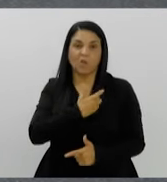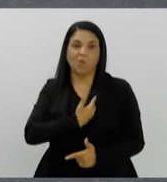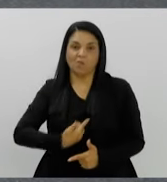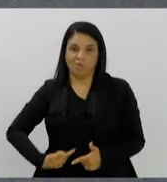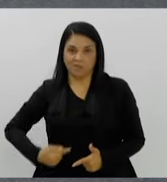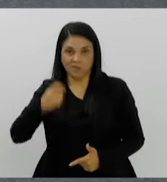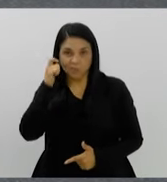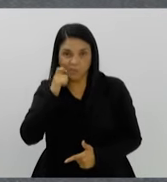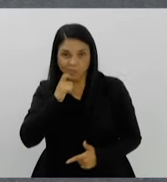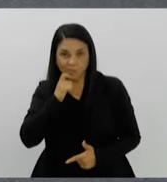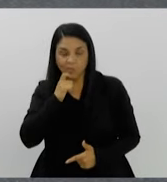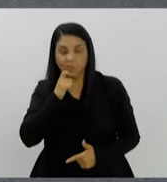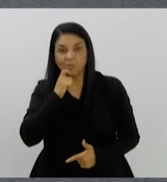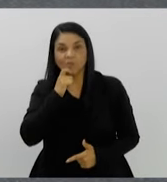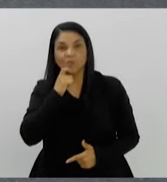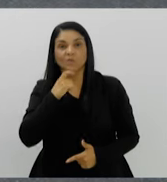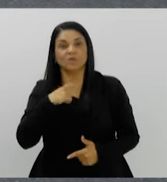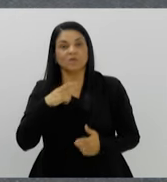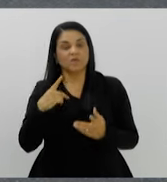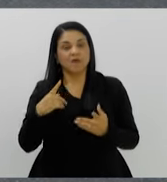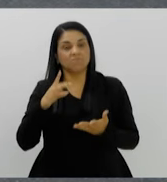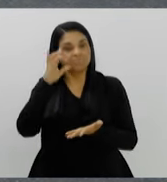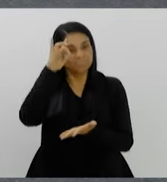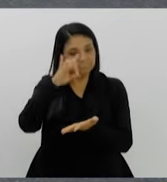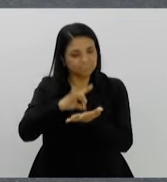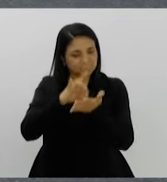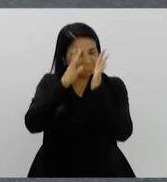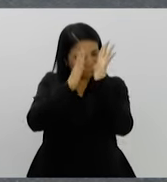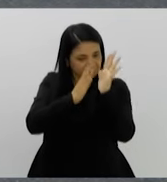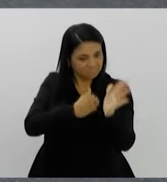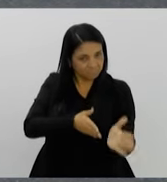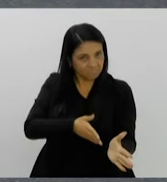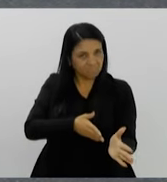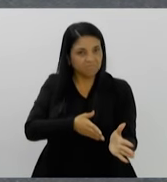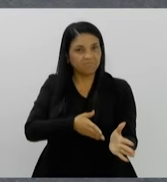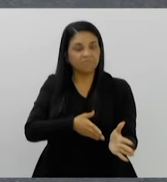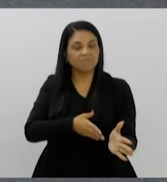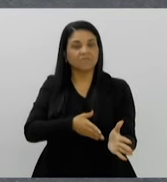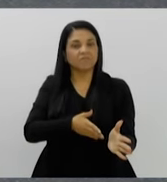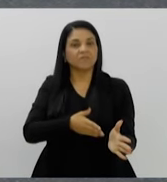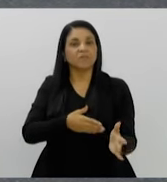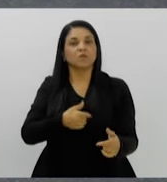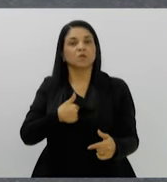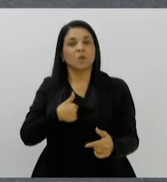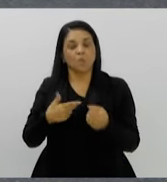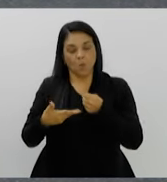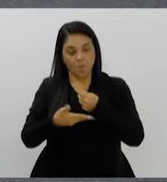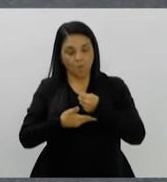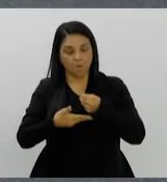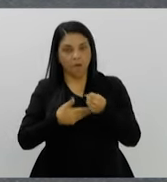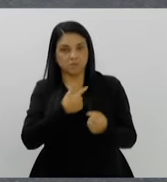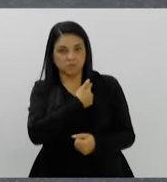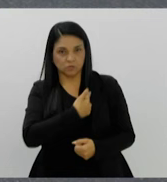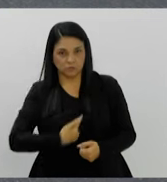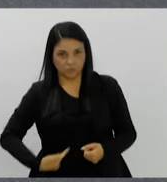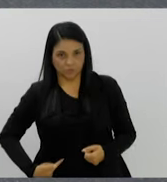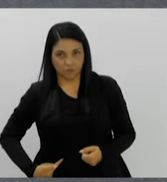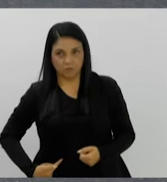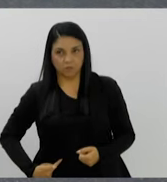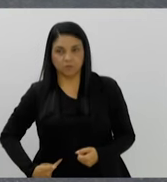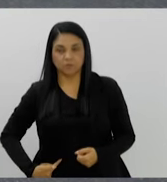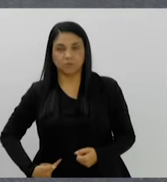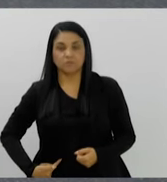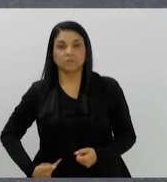todo eh a fidelidade que nós temos que eu tenho aqui como base de governo apesar